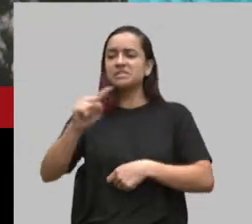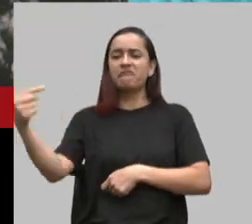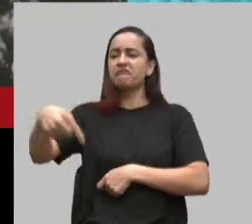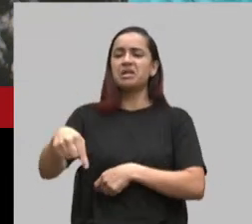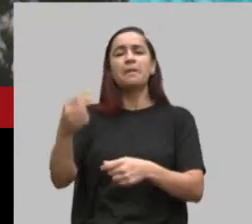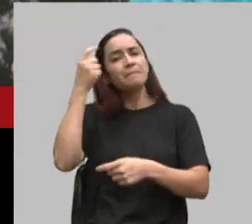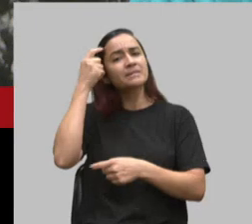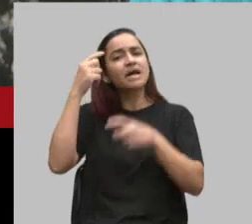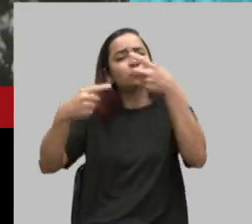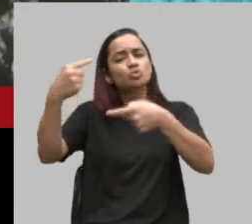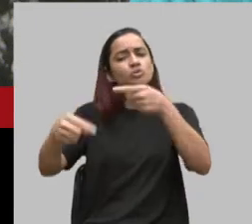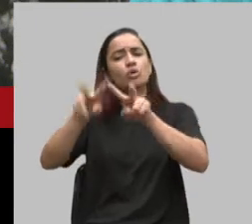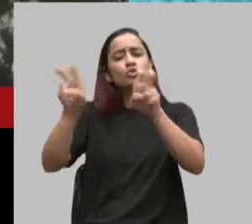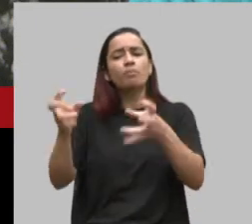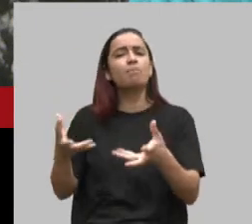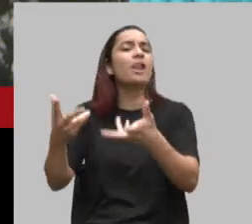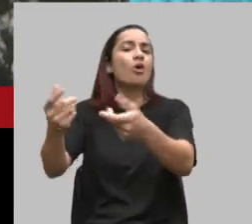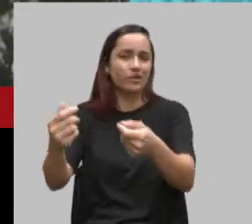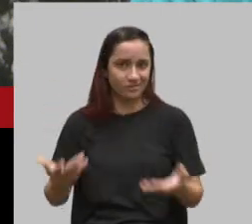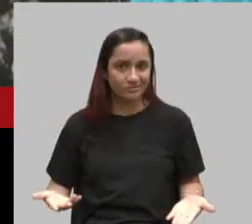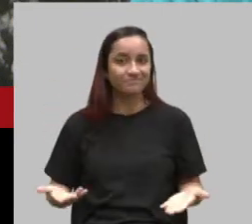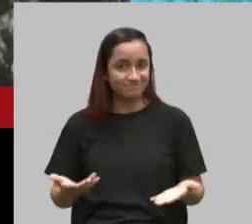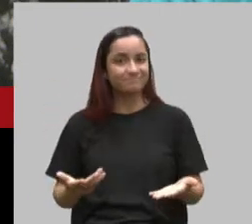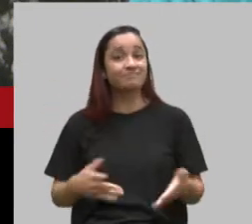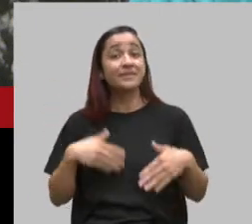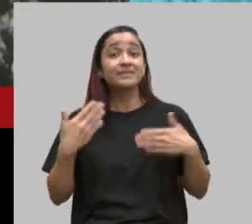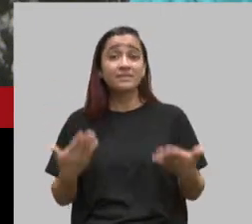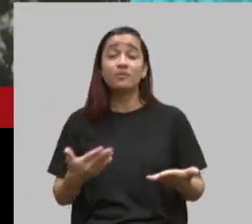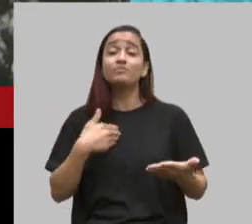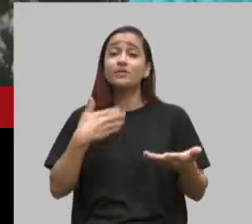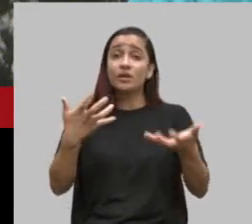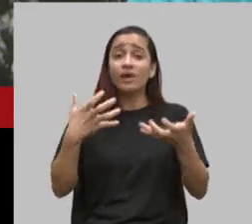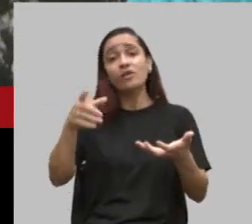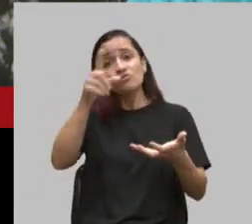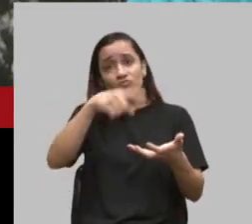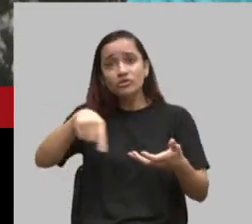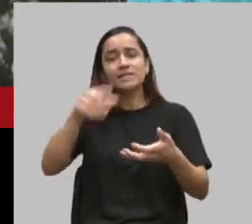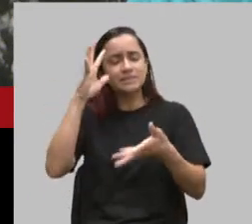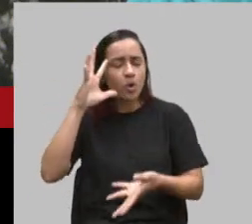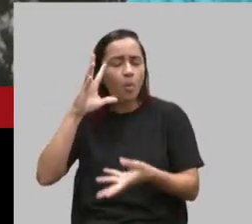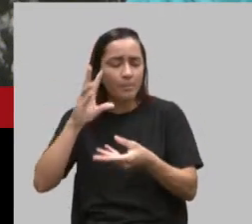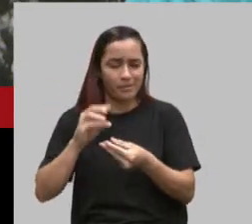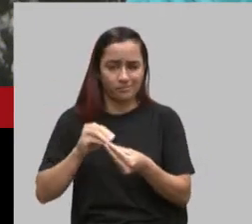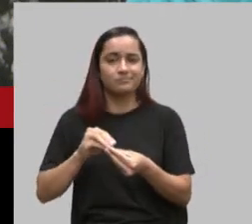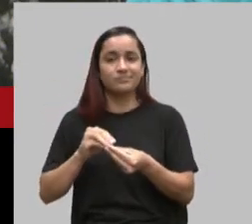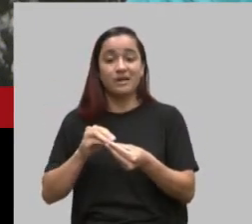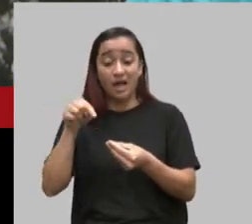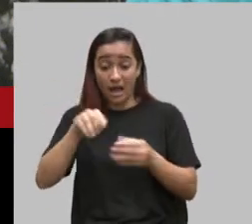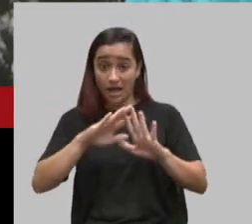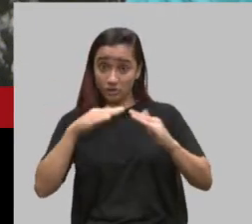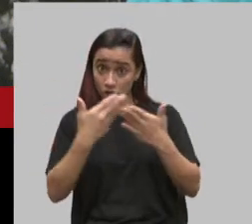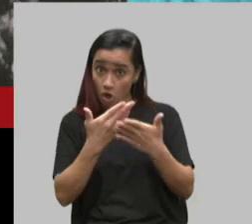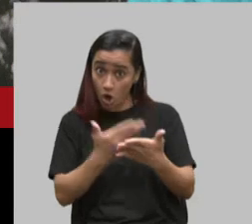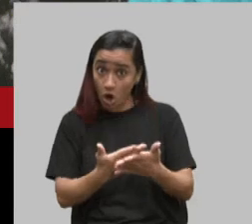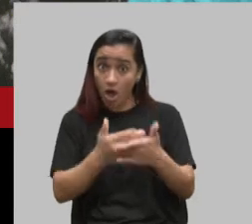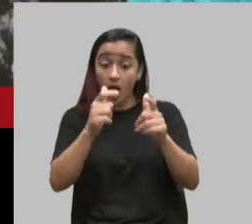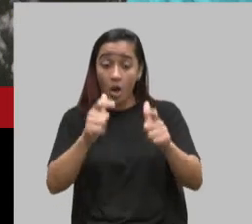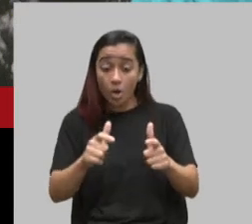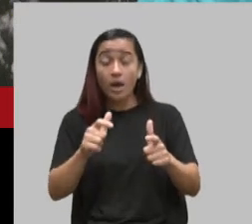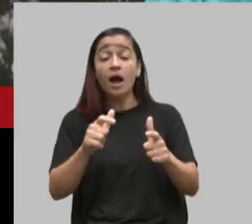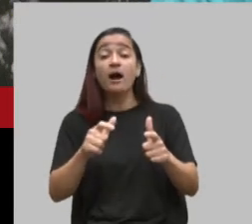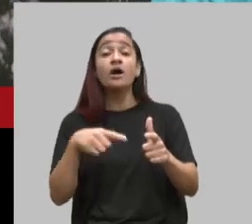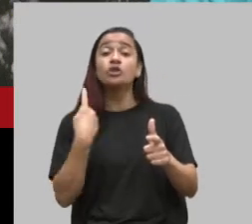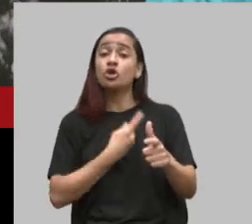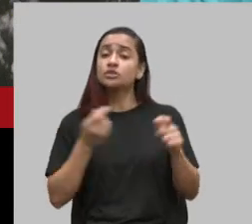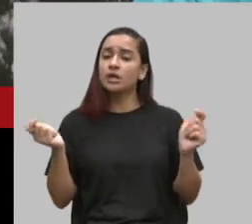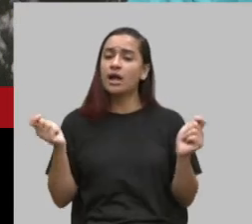ensino escolar Então eu quero que vocês entendam que a escola é o único meio que nós podemos